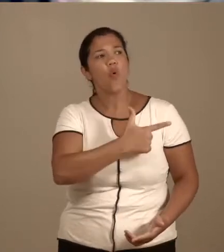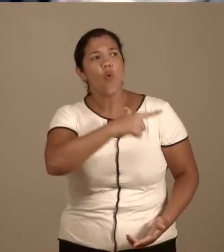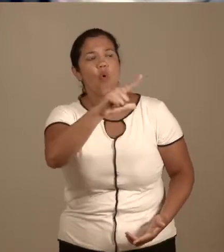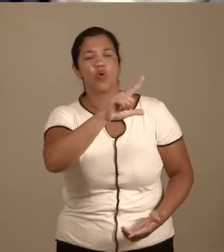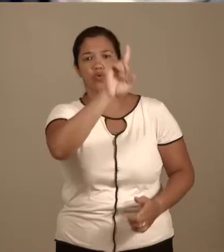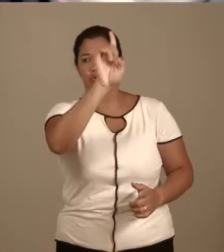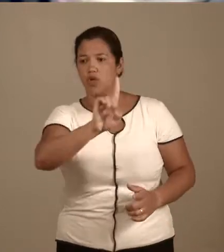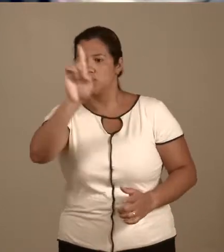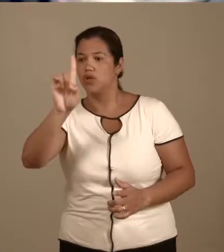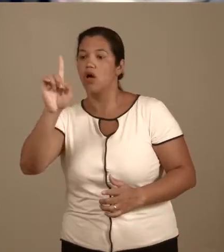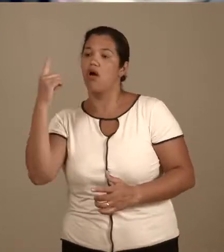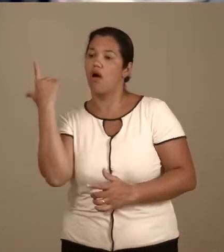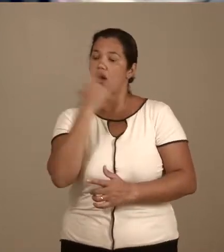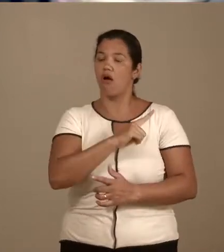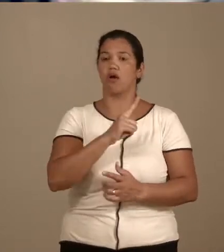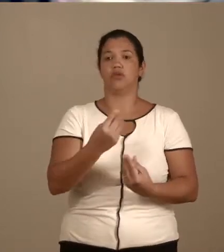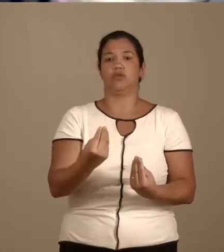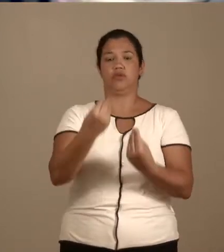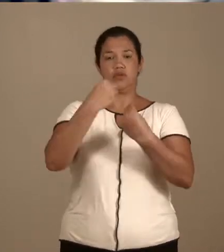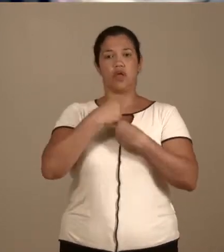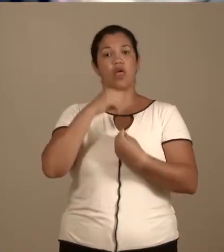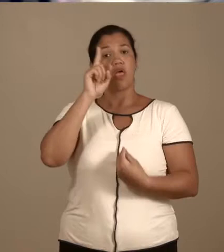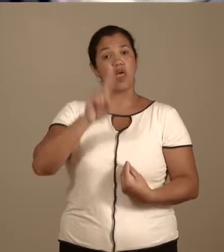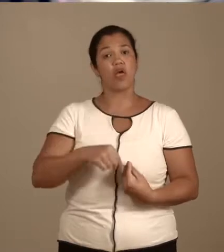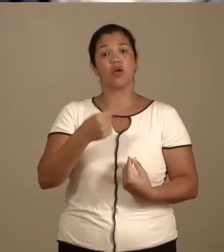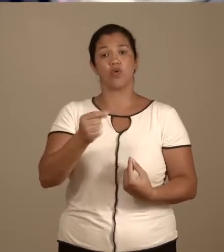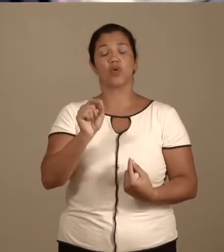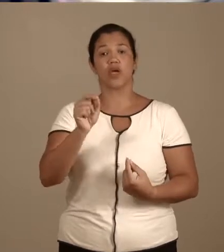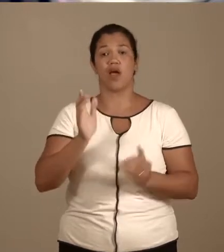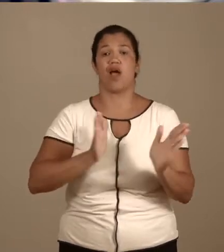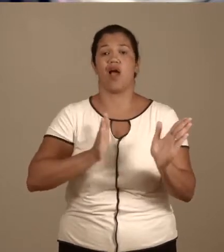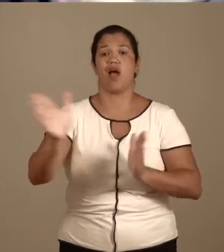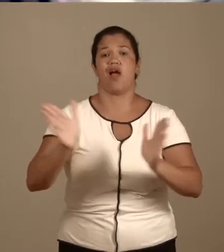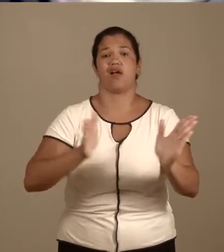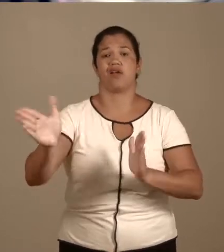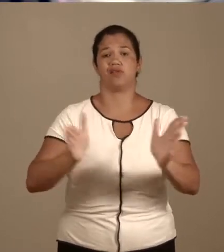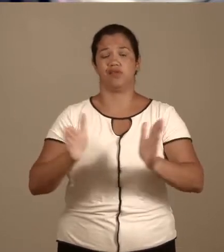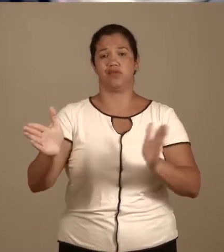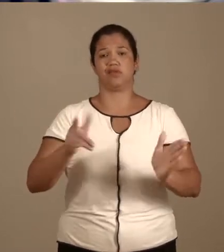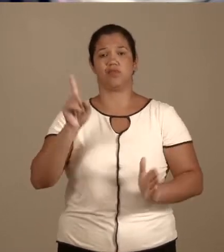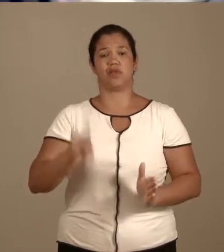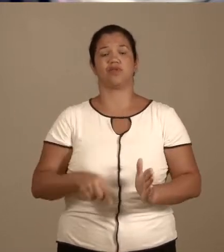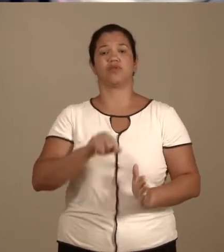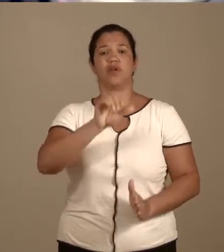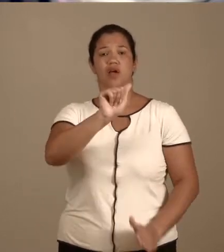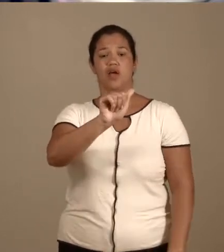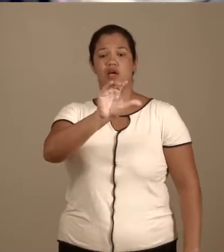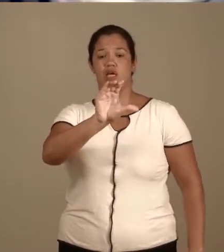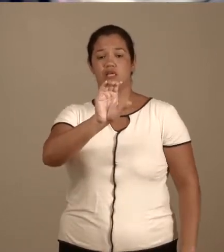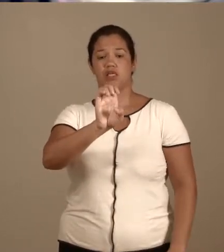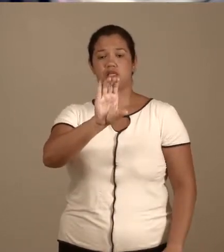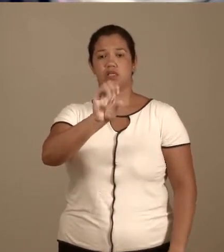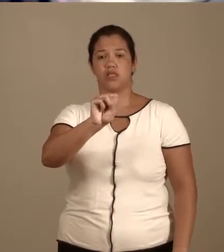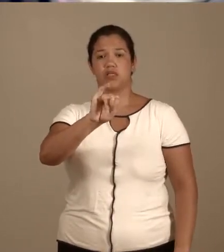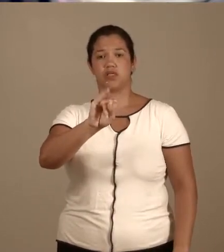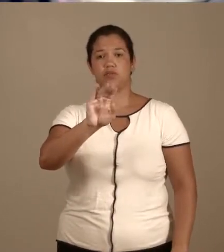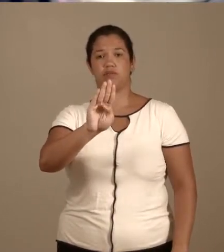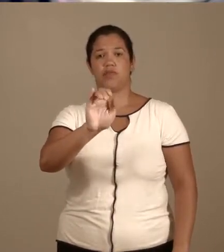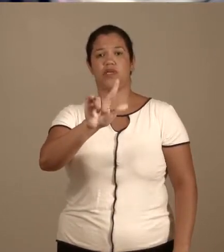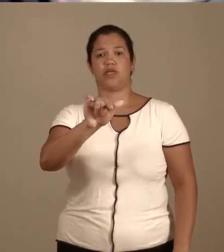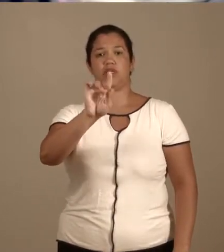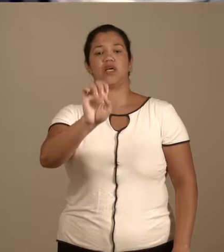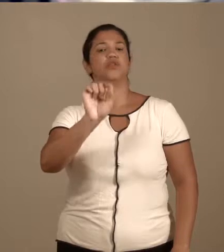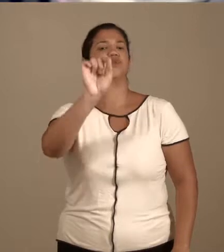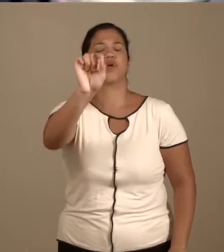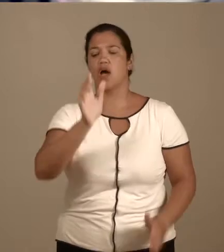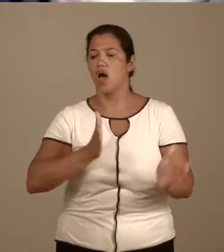outros direitos nos são percebidos é acessibilidade. Acessibilidade na comunicação,